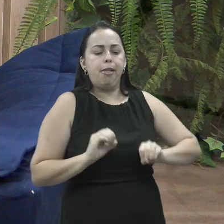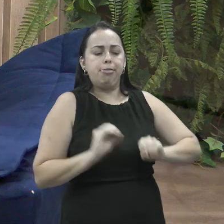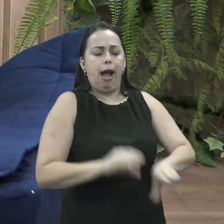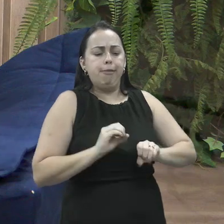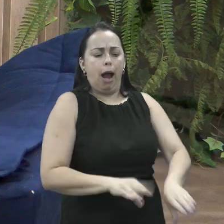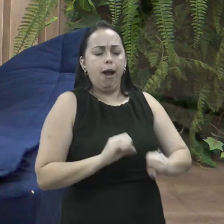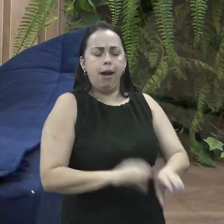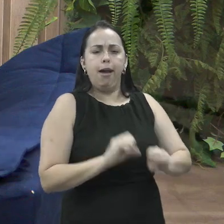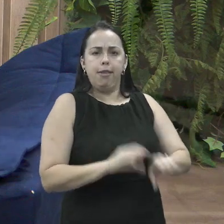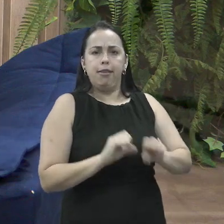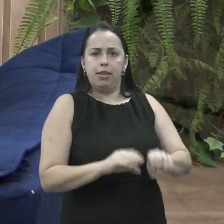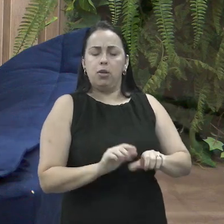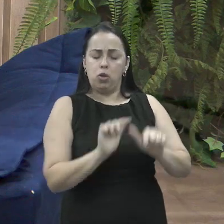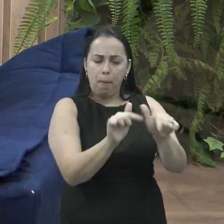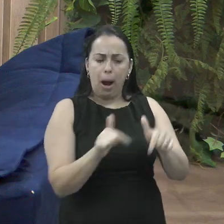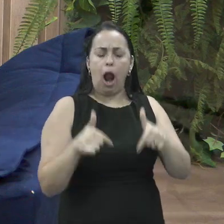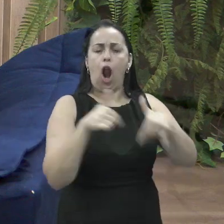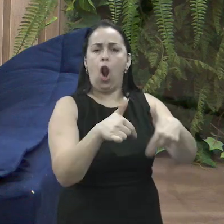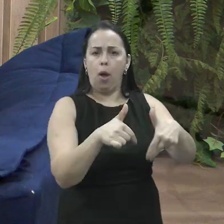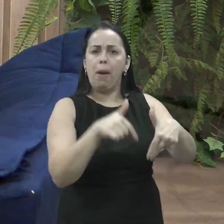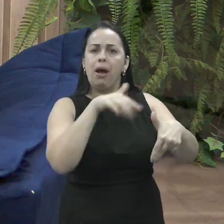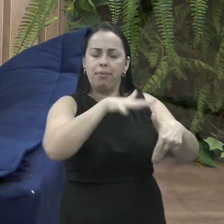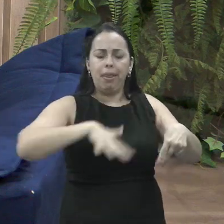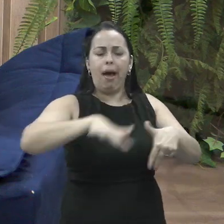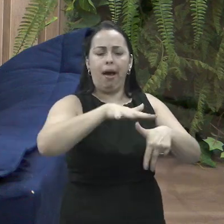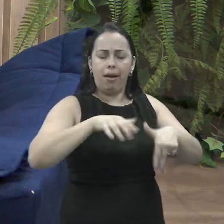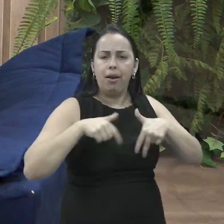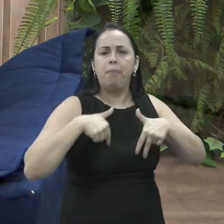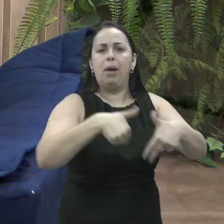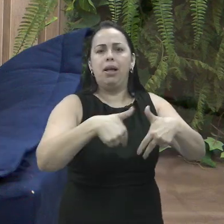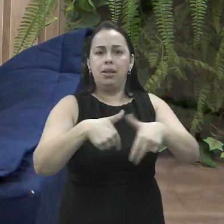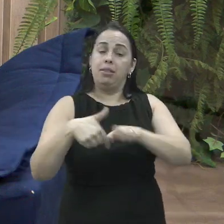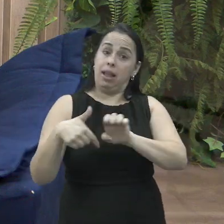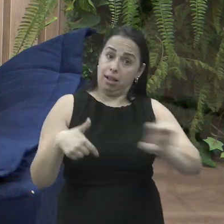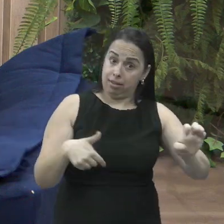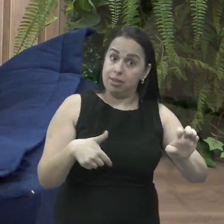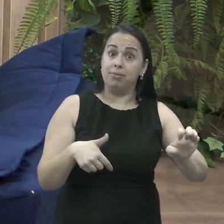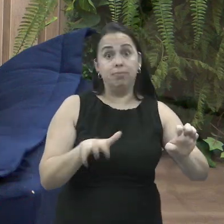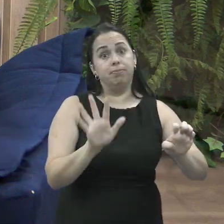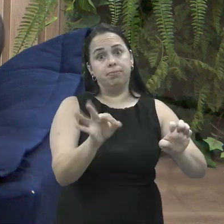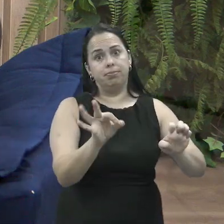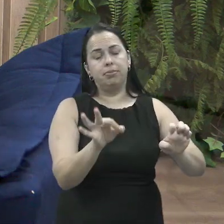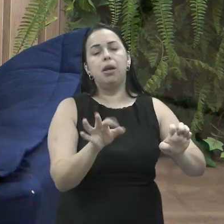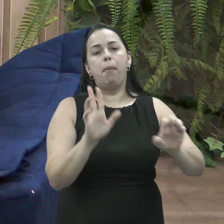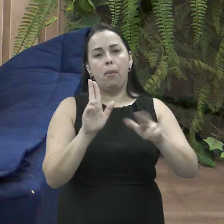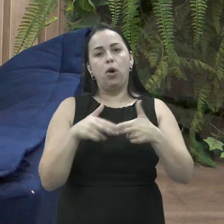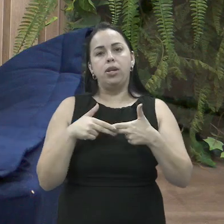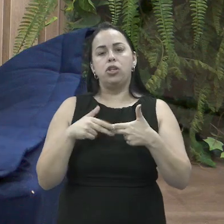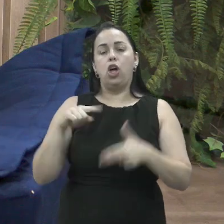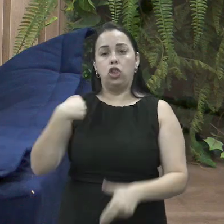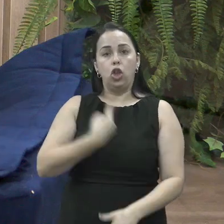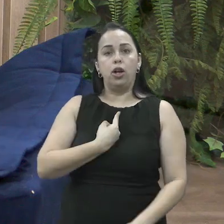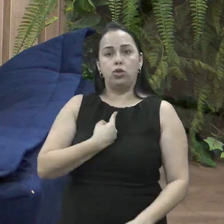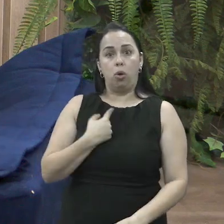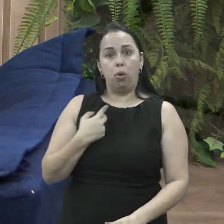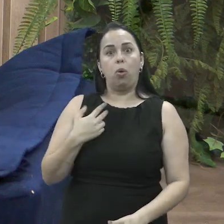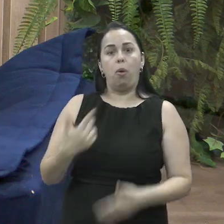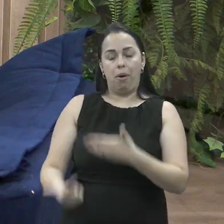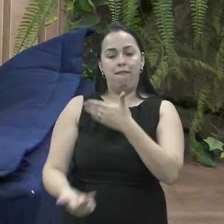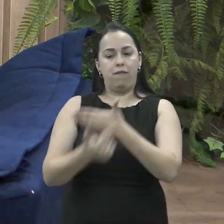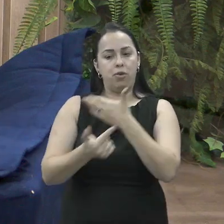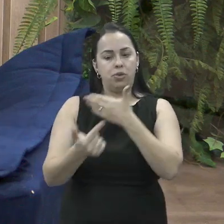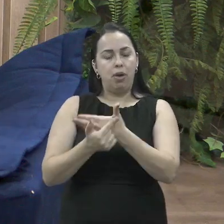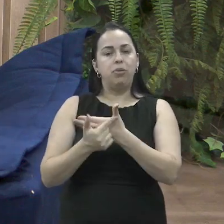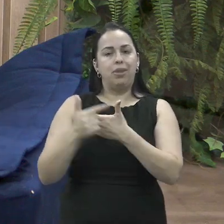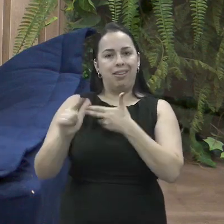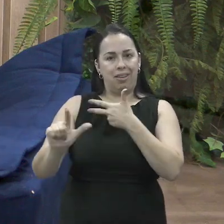de crianças, a gente vê uma tendência de um ativismo e de uma militância muito grande para a linha da esquerda. E eu acredito que nós, enquanto